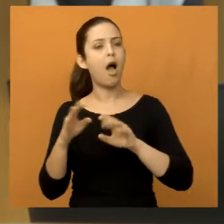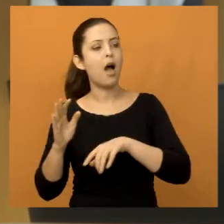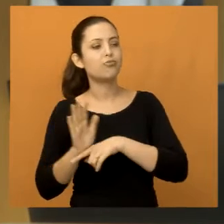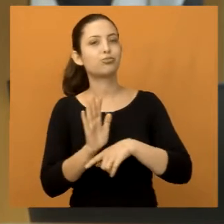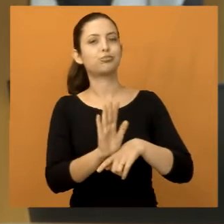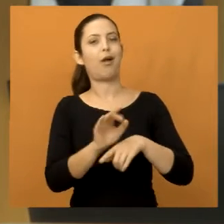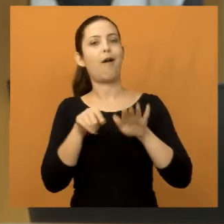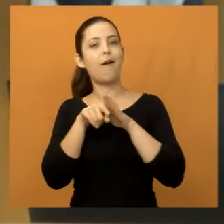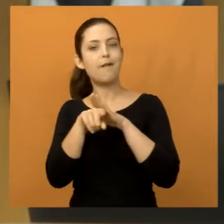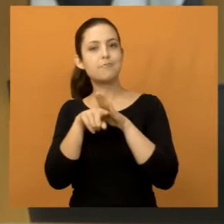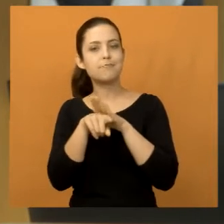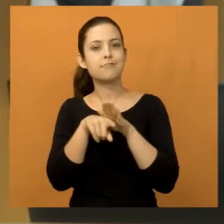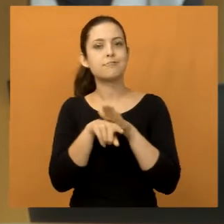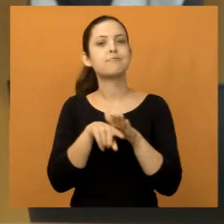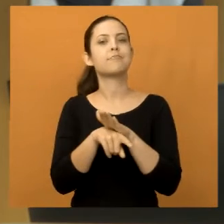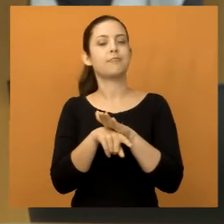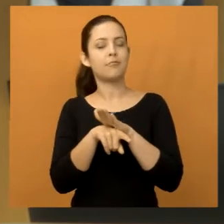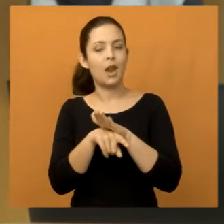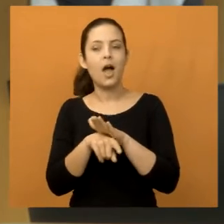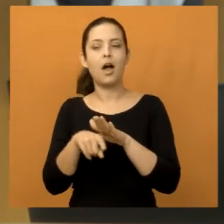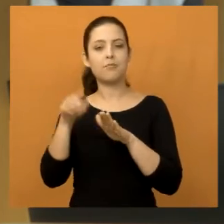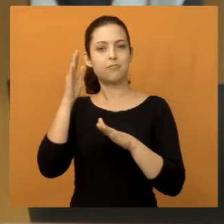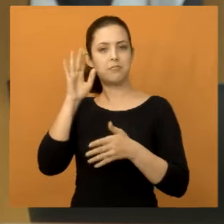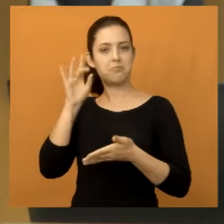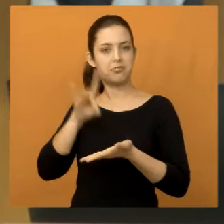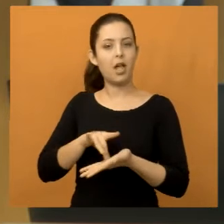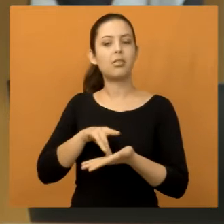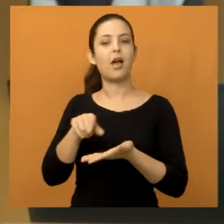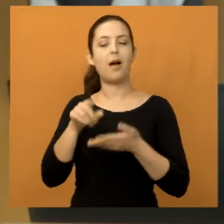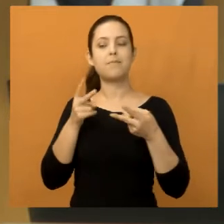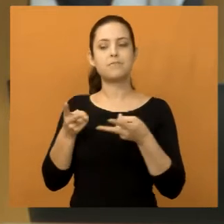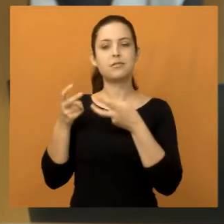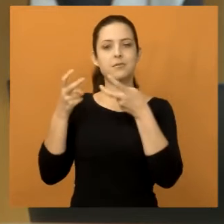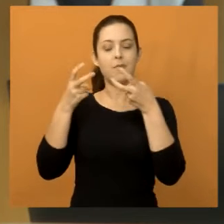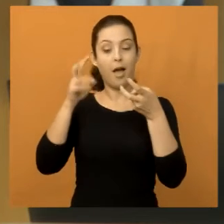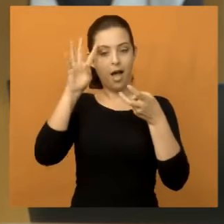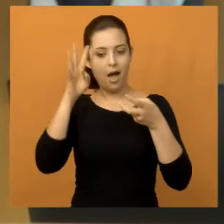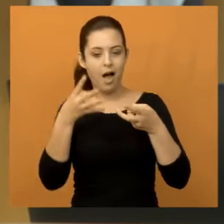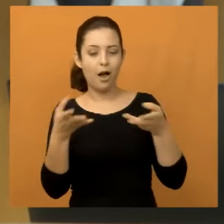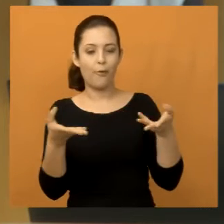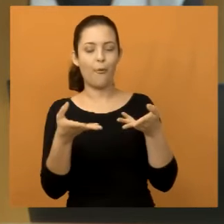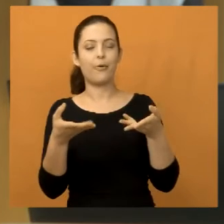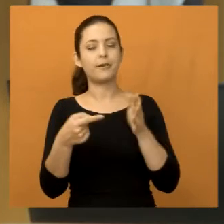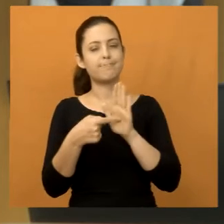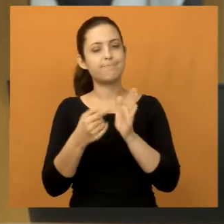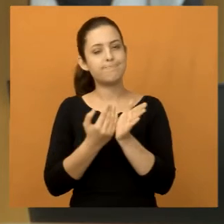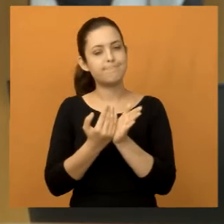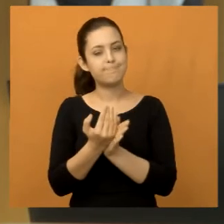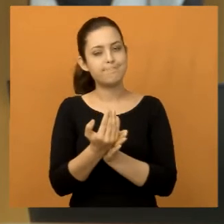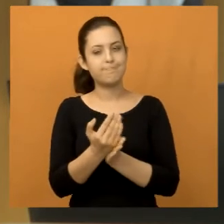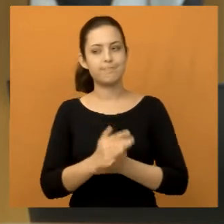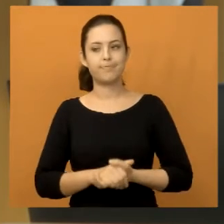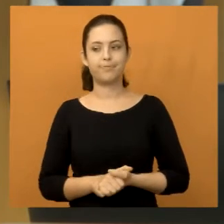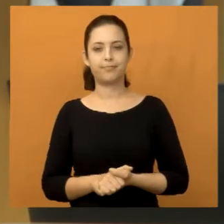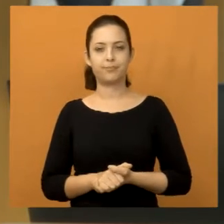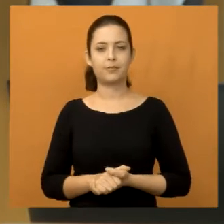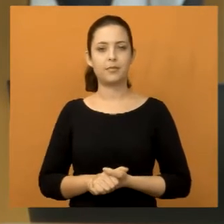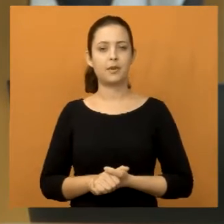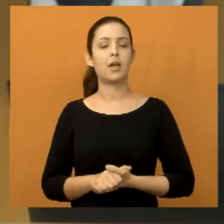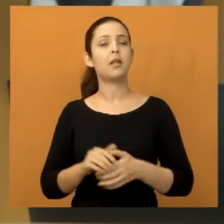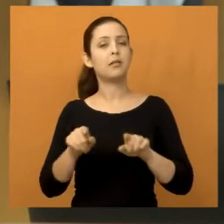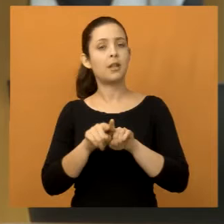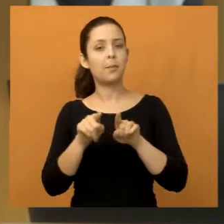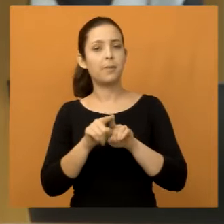ajudaram na investigação e, sem dúvida, nós estamos aí vendo parte do resultado. Também o doutor José